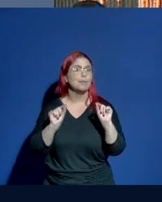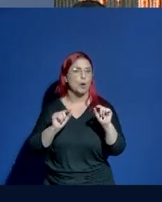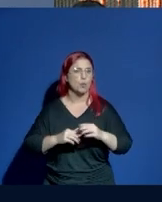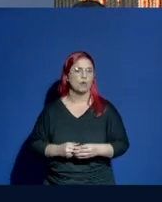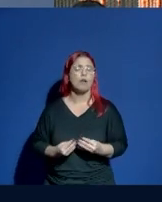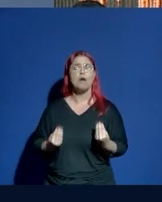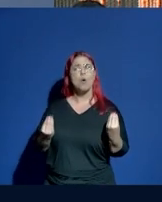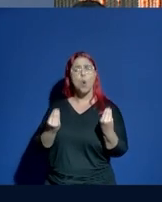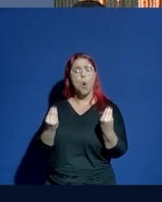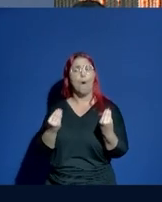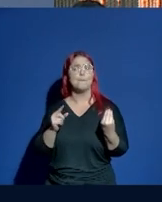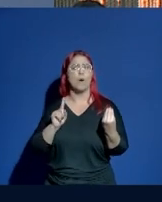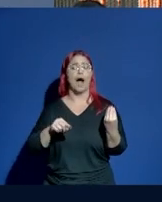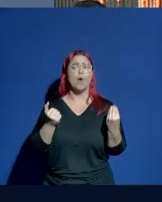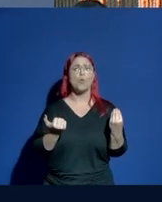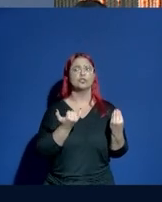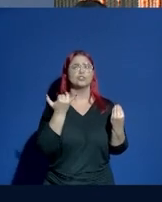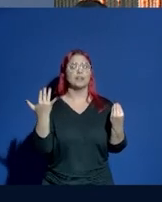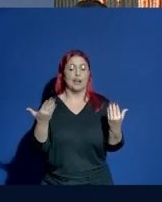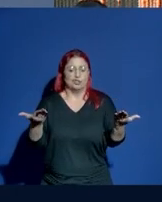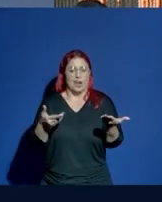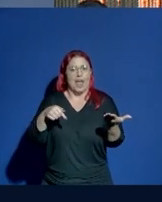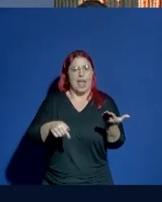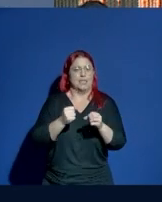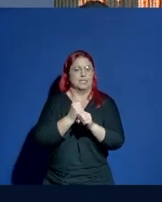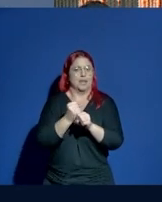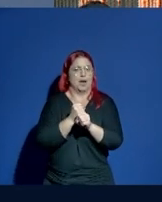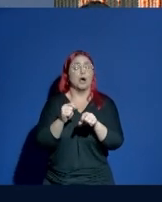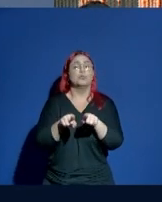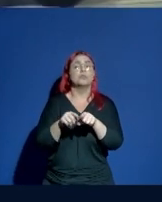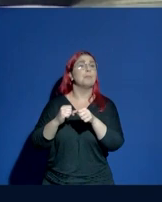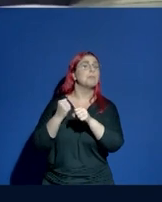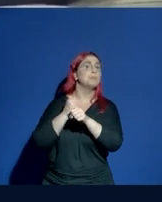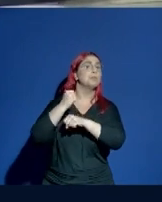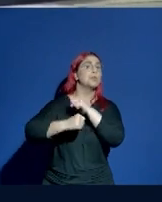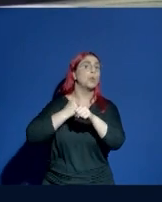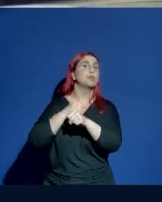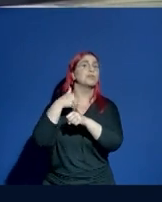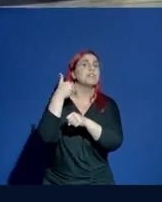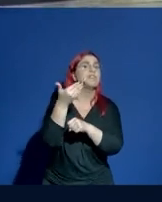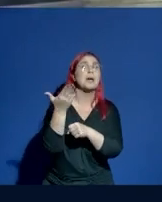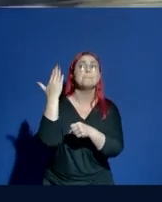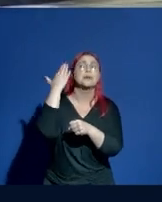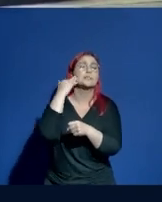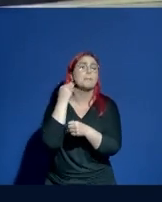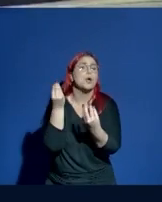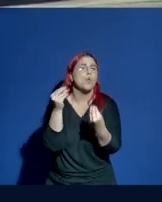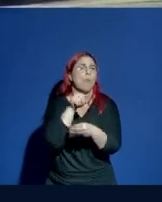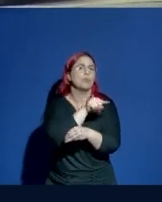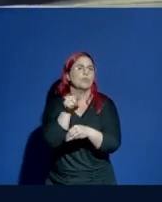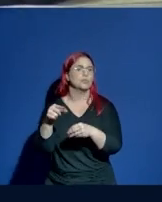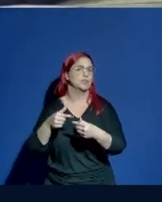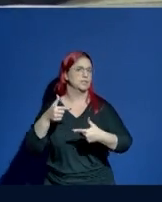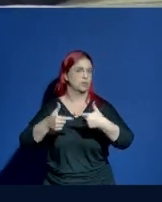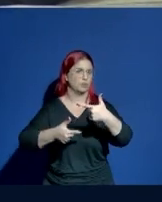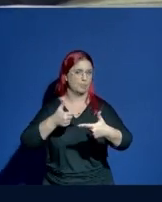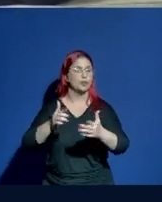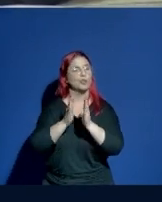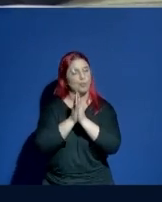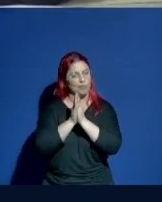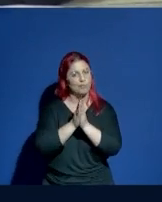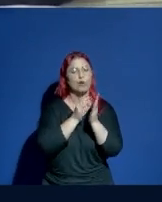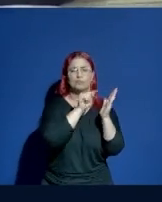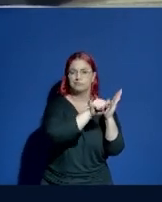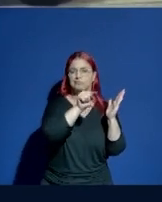que tem sido demanda esse ano demanda para Ano que vem até para sentir Como é que tá a cadeia de vocês eu vou pedir por favor